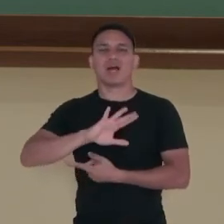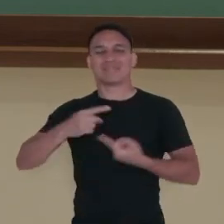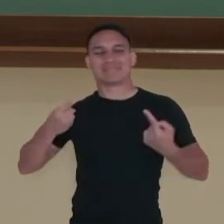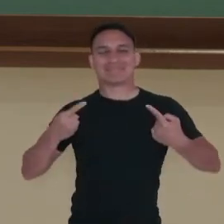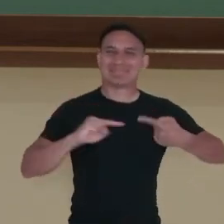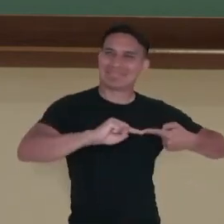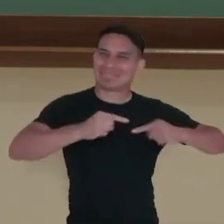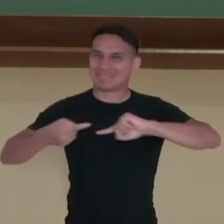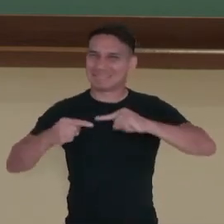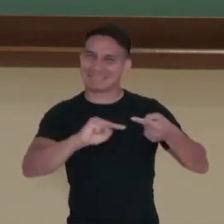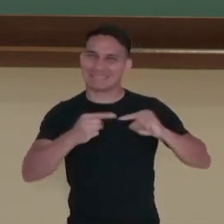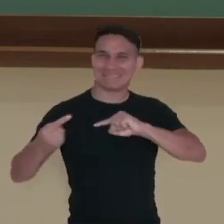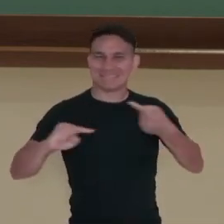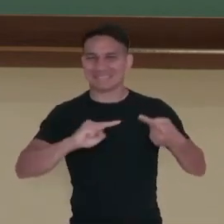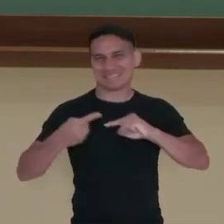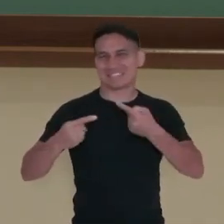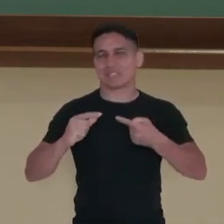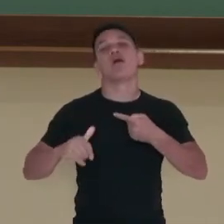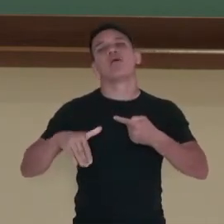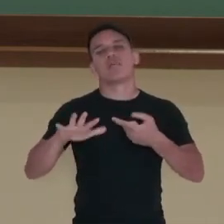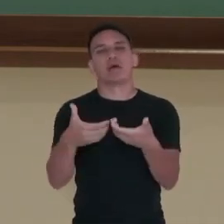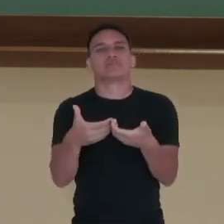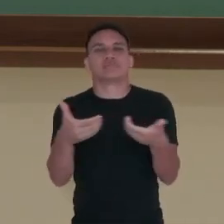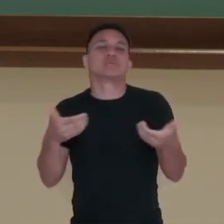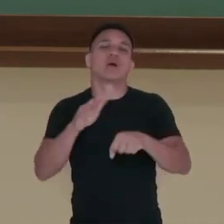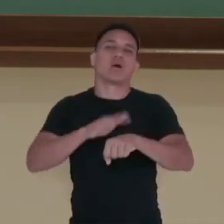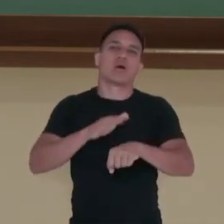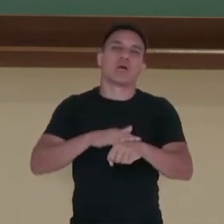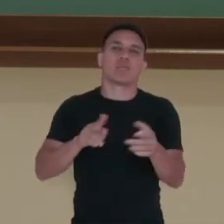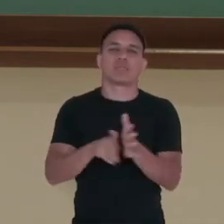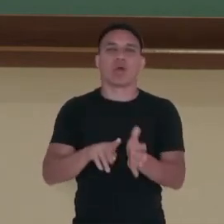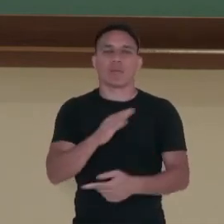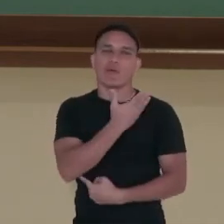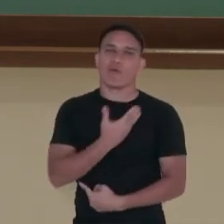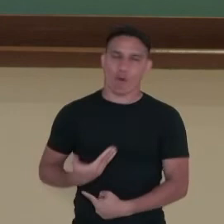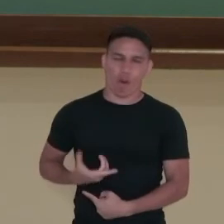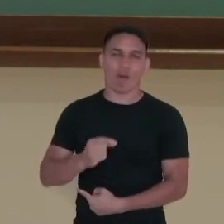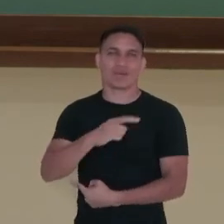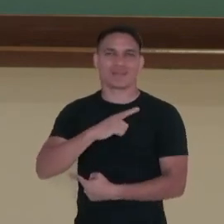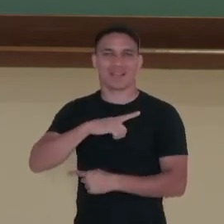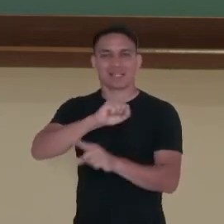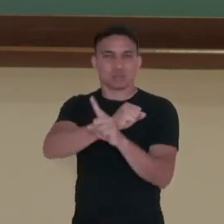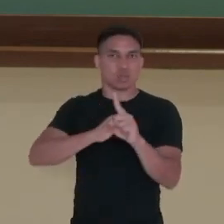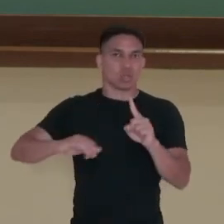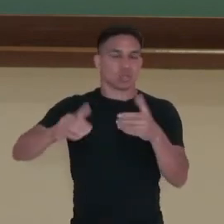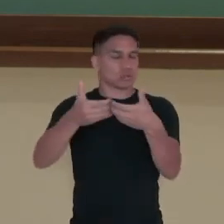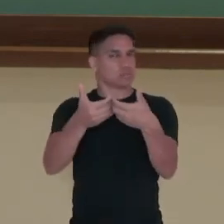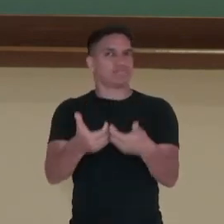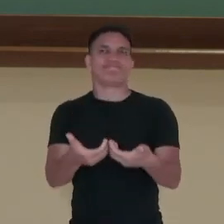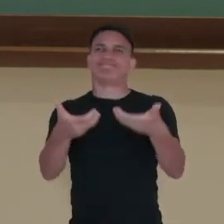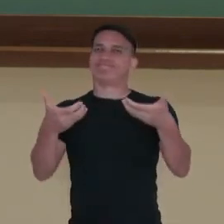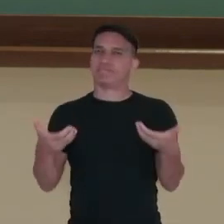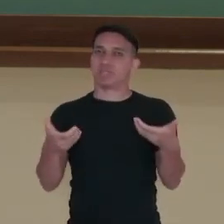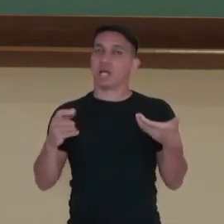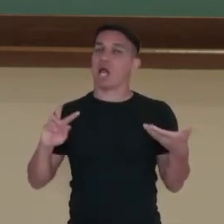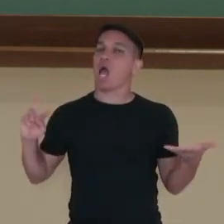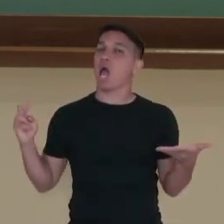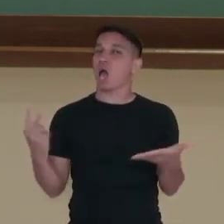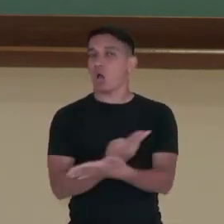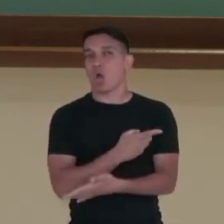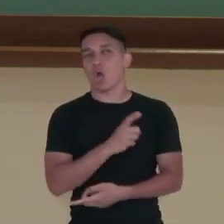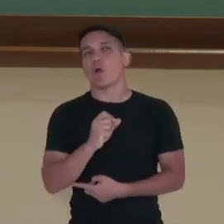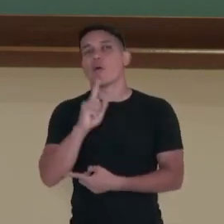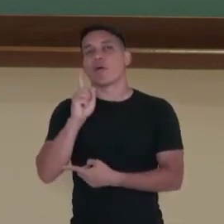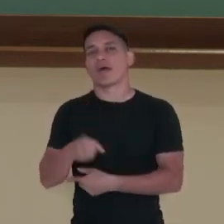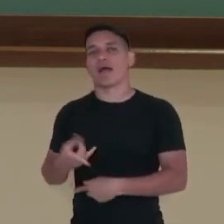dessa polarização da sociedade em torno de seu governo, uma sociedade bastante dividida, o que culminou com